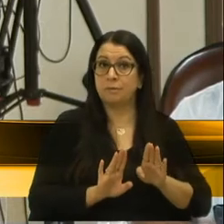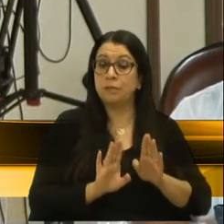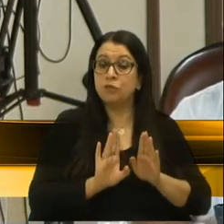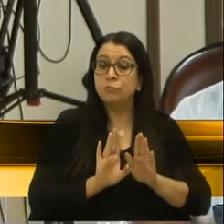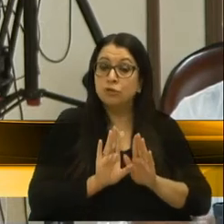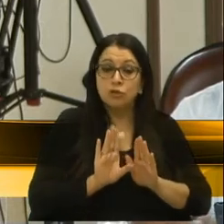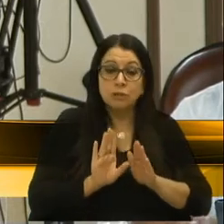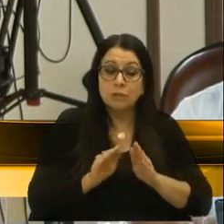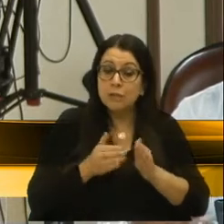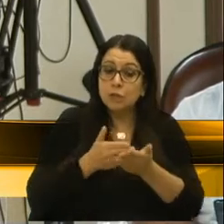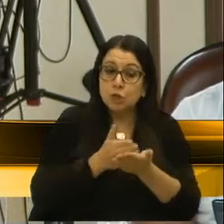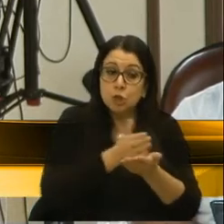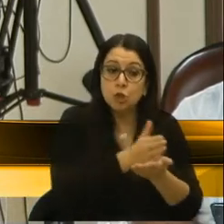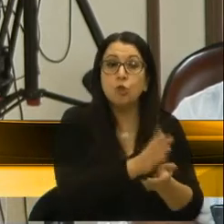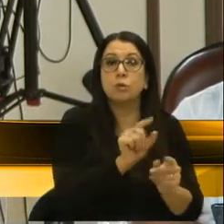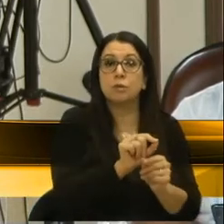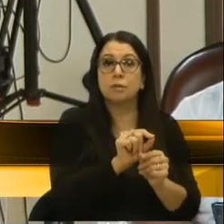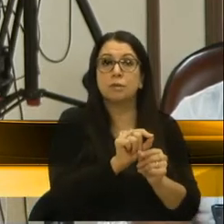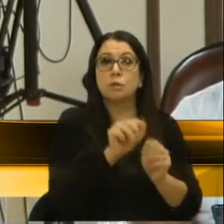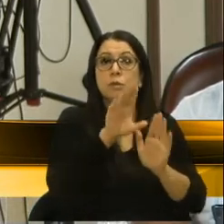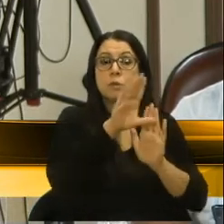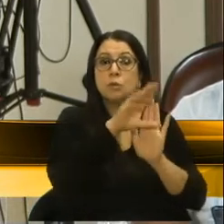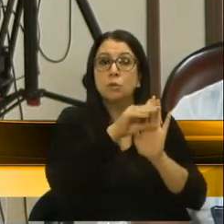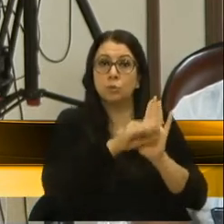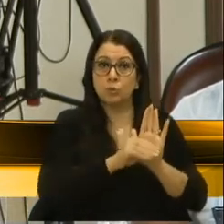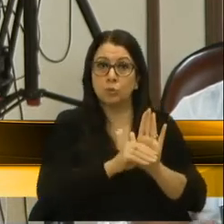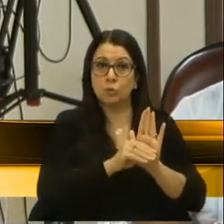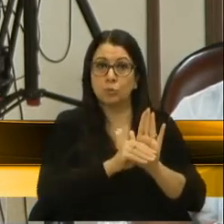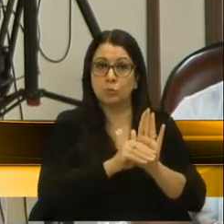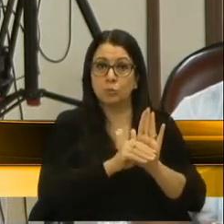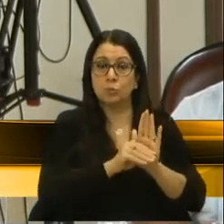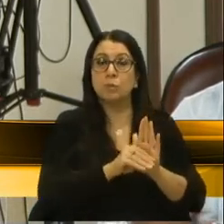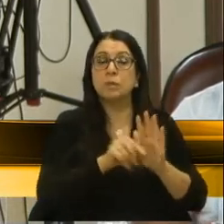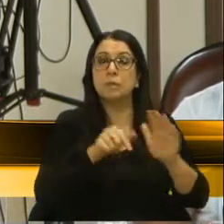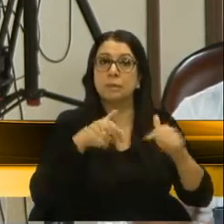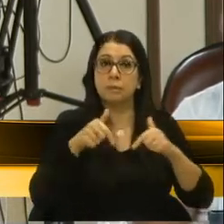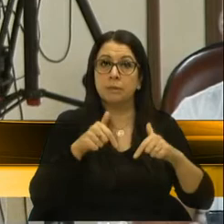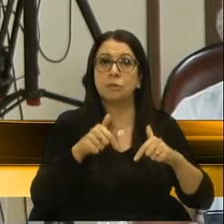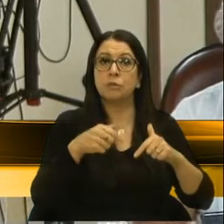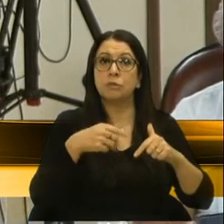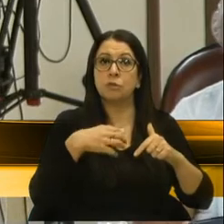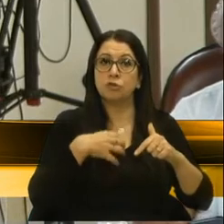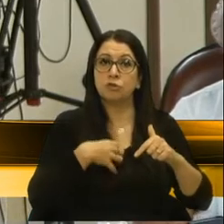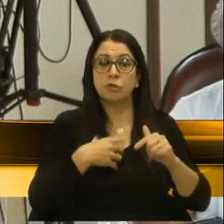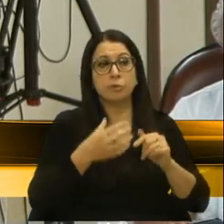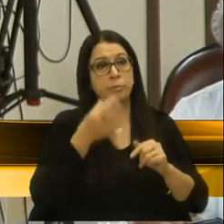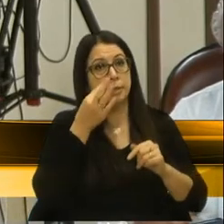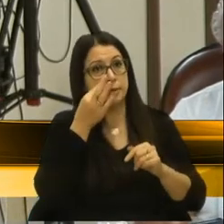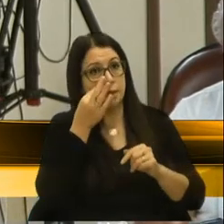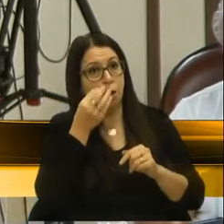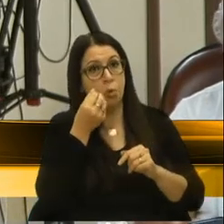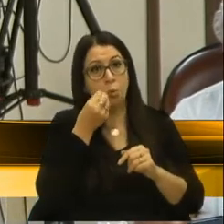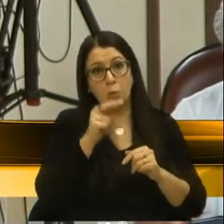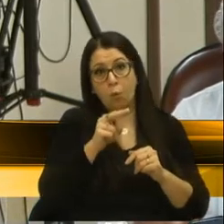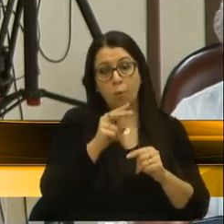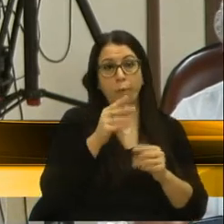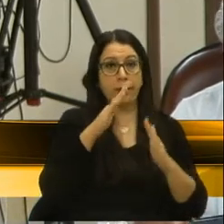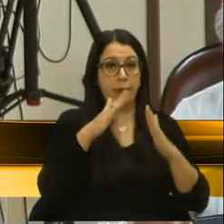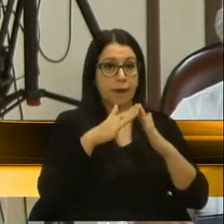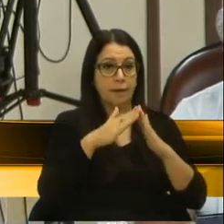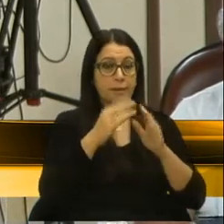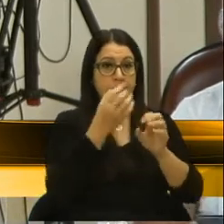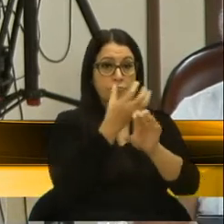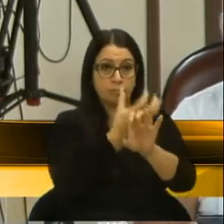direcione muito o conteúdo que esteja sendo trabalhado de forma ou presencial ou remota para